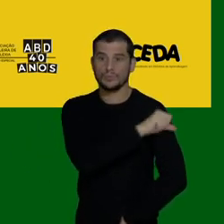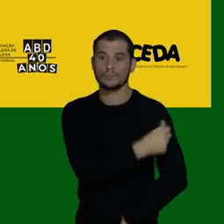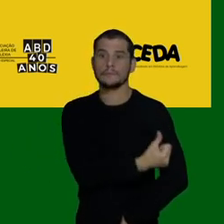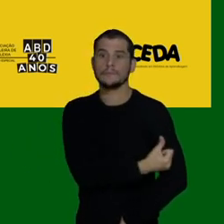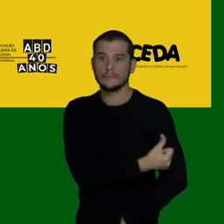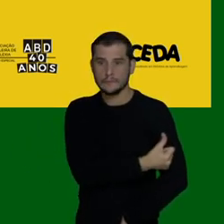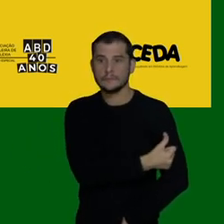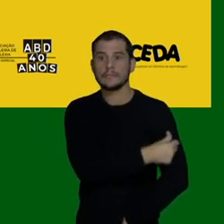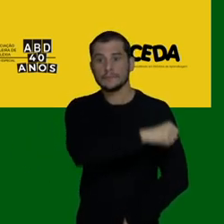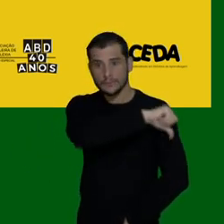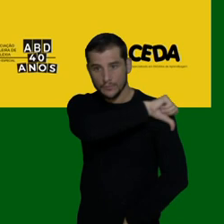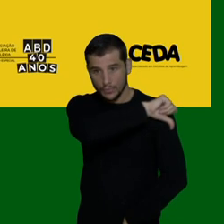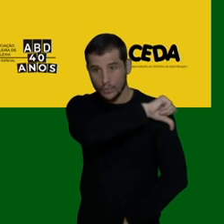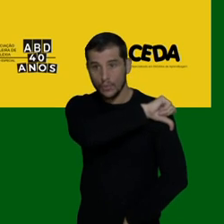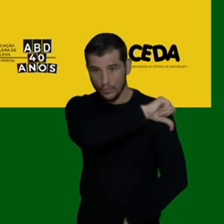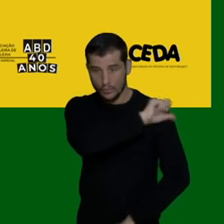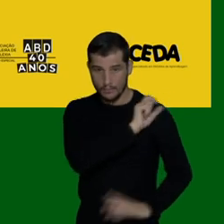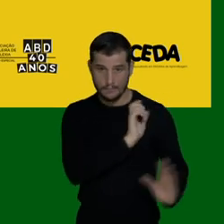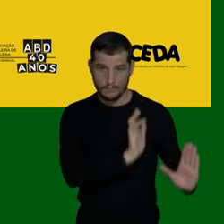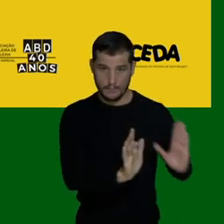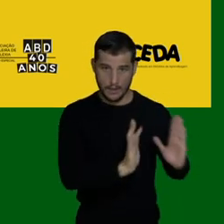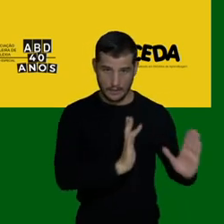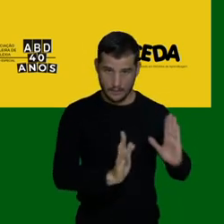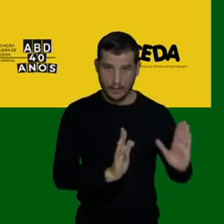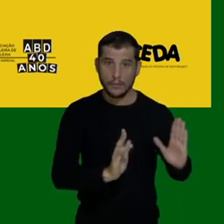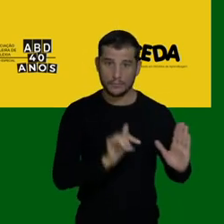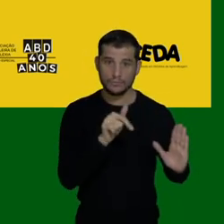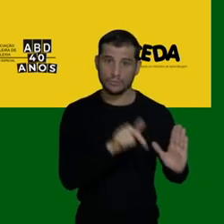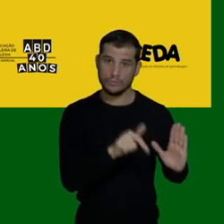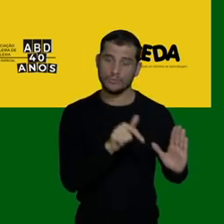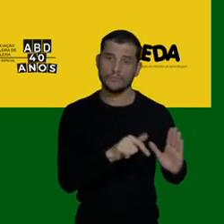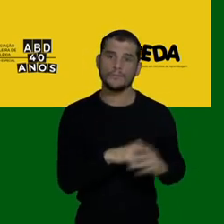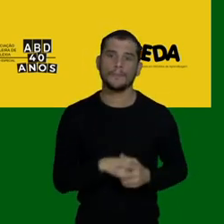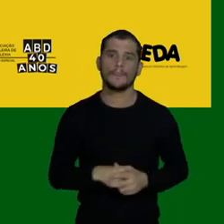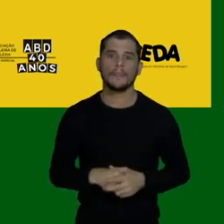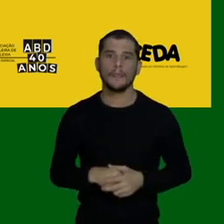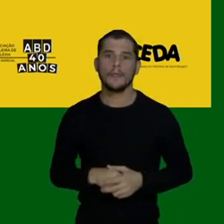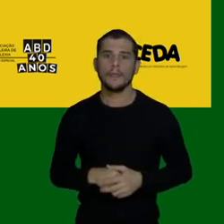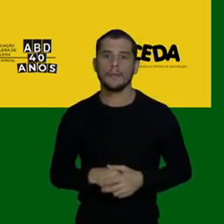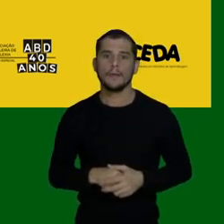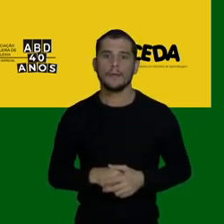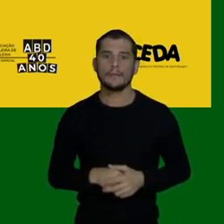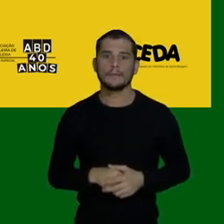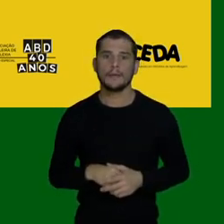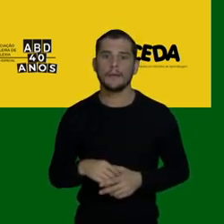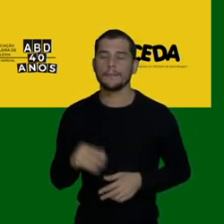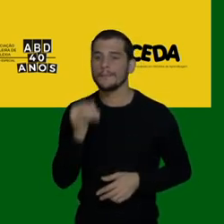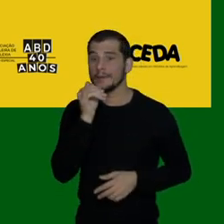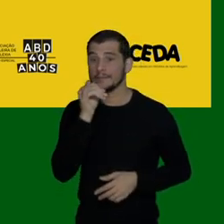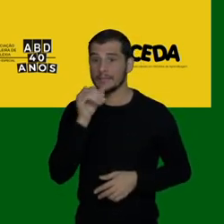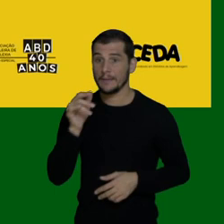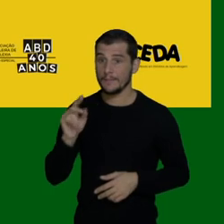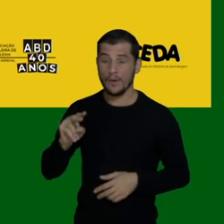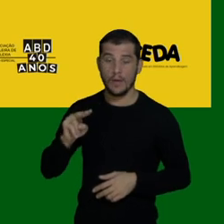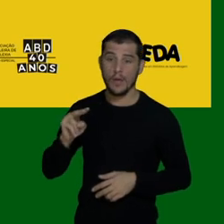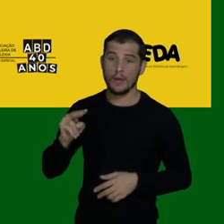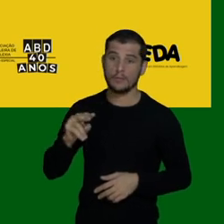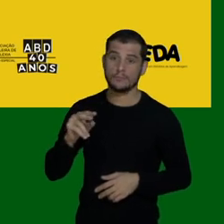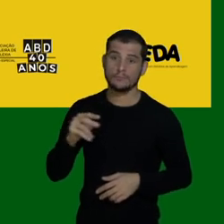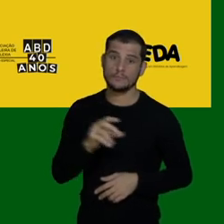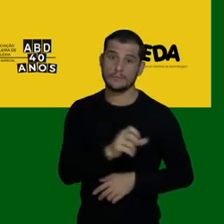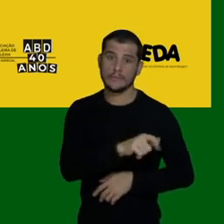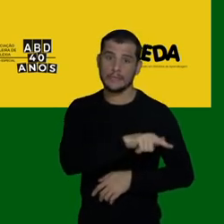for avaliado agora a gente a gente mais recebe criança do sétimo ano então uma criança que tem